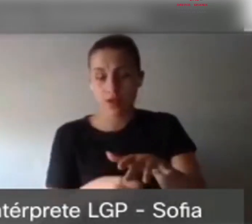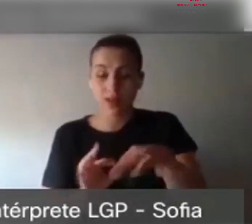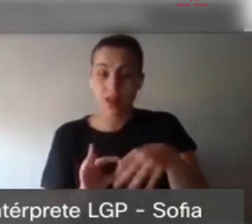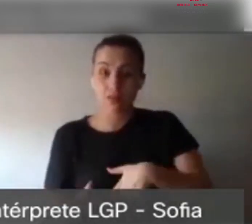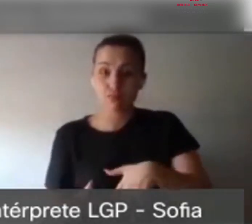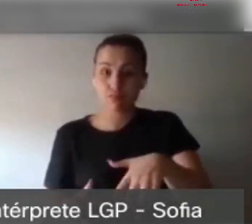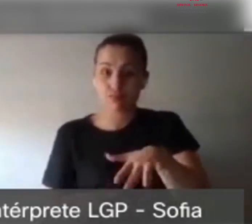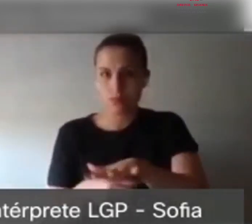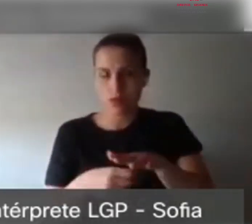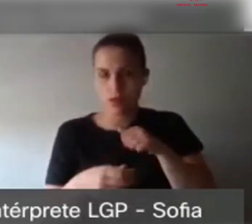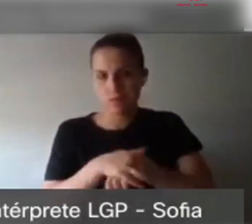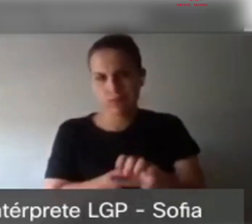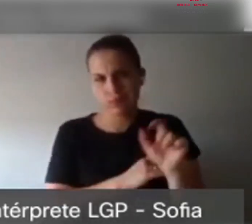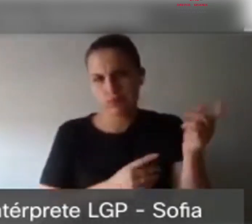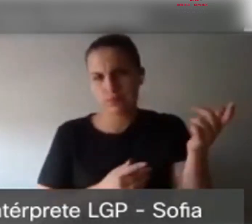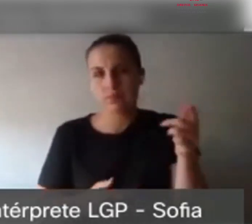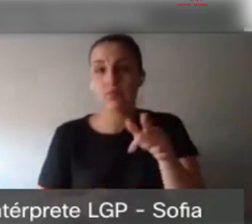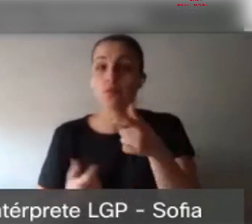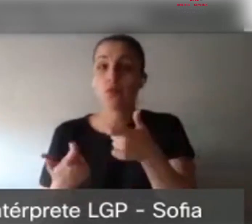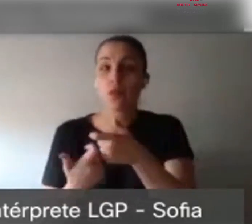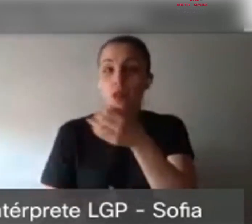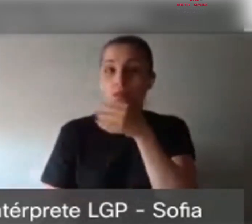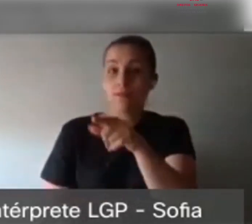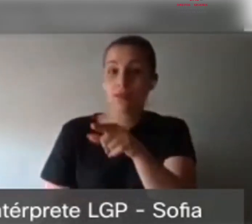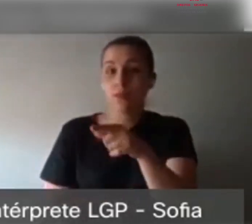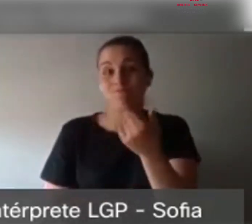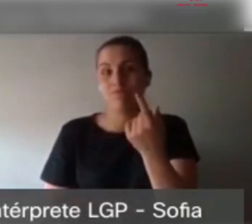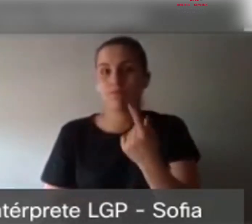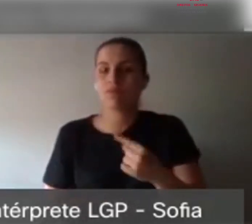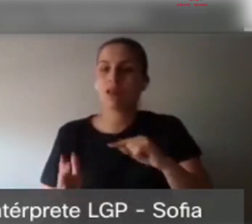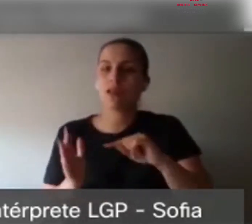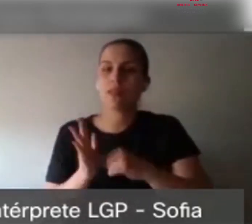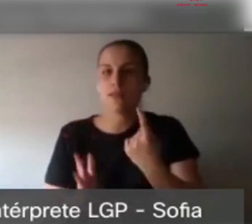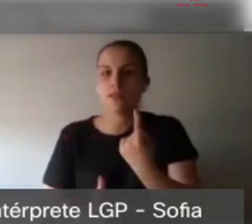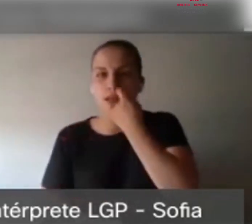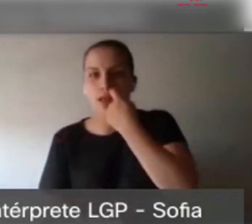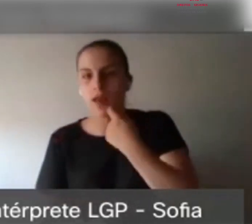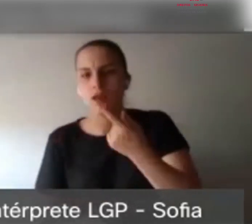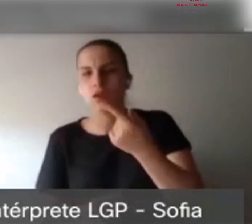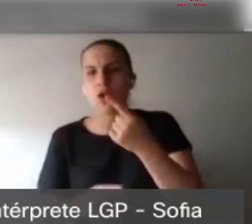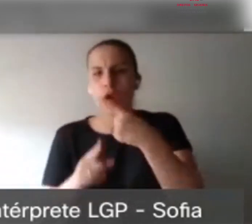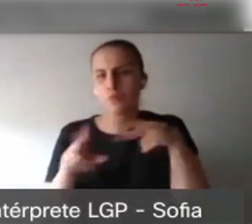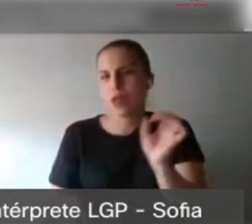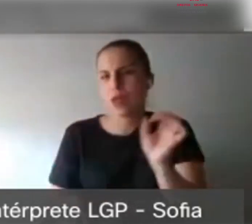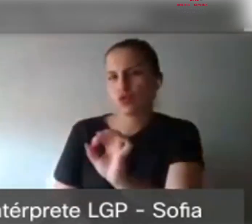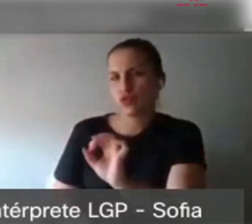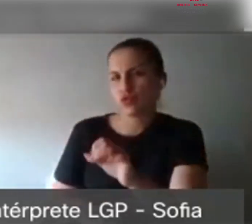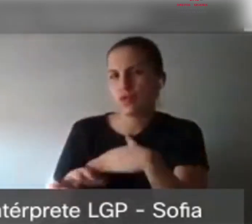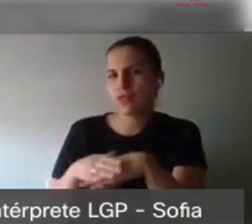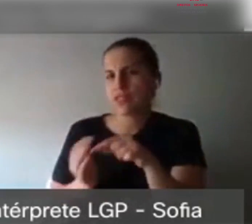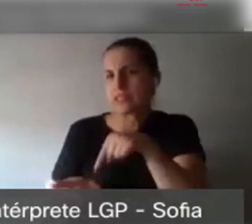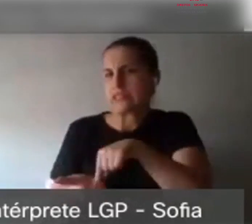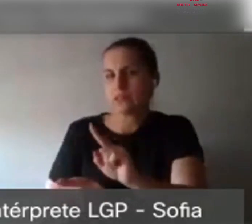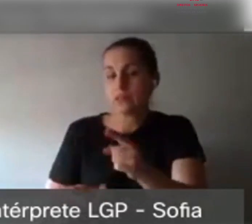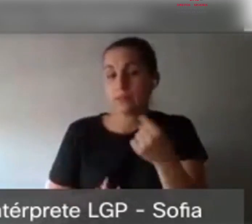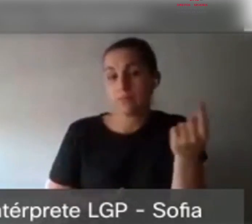os casos que eu conheço, obviamente, o seu colega referiu um caso em que o teste não era exigido ou não era realizado pelo hospital, e eu naturalmente acredito, se o